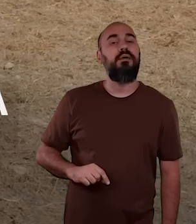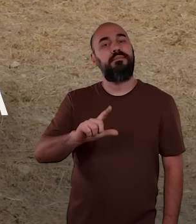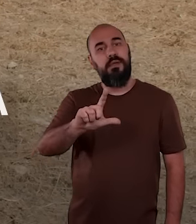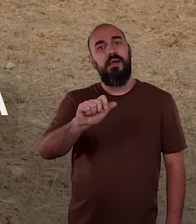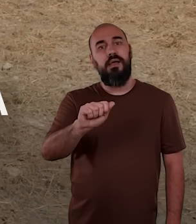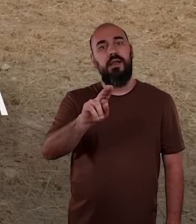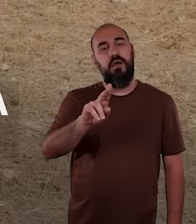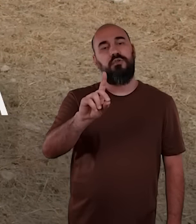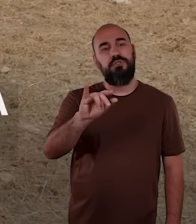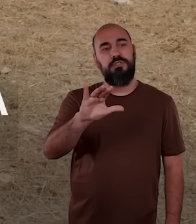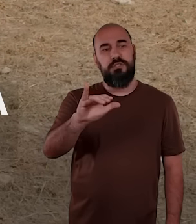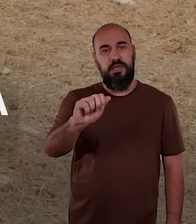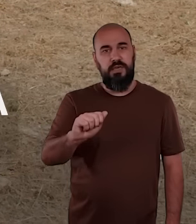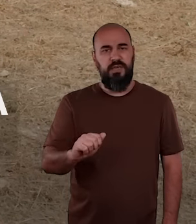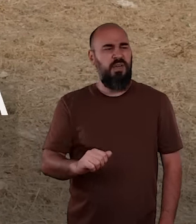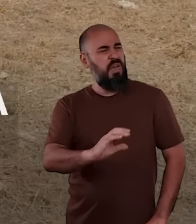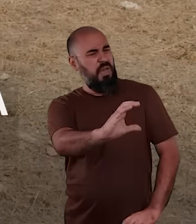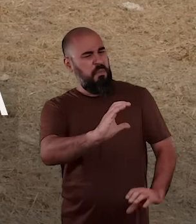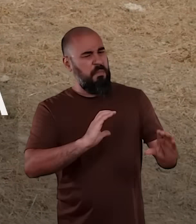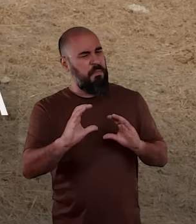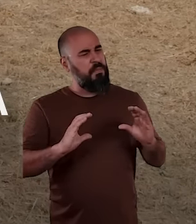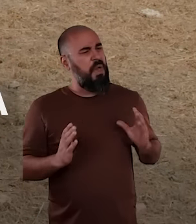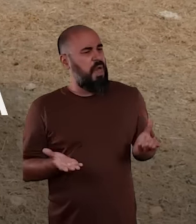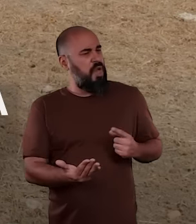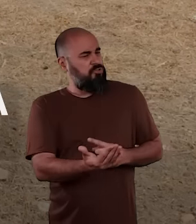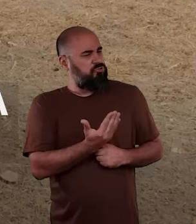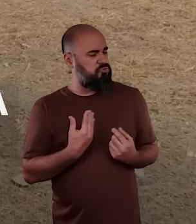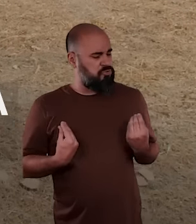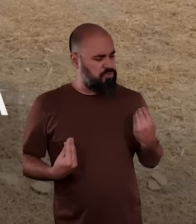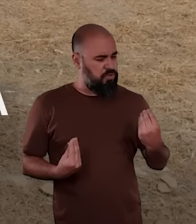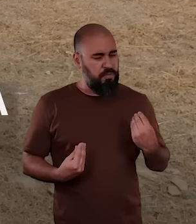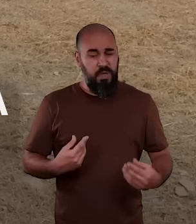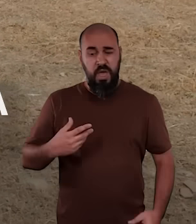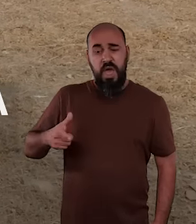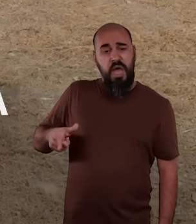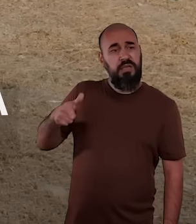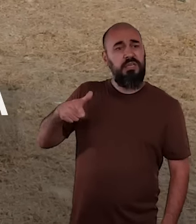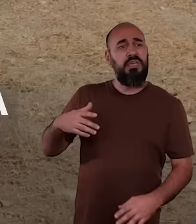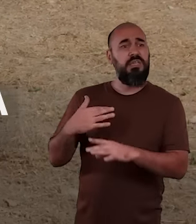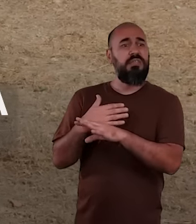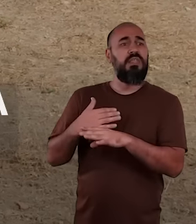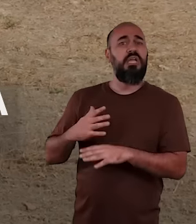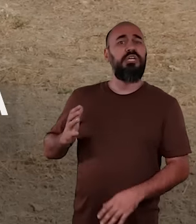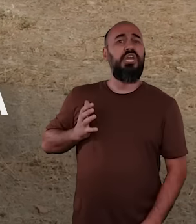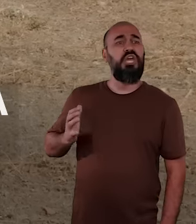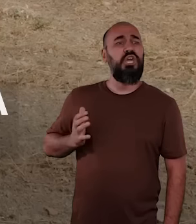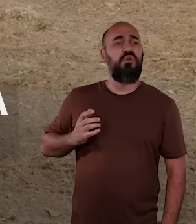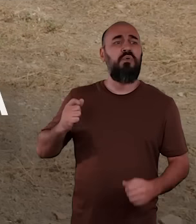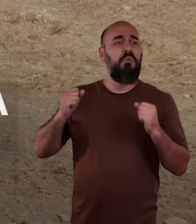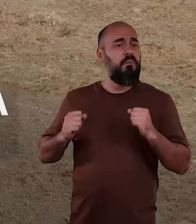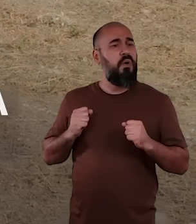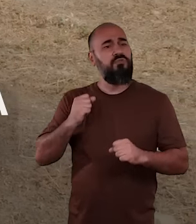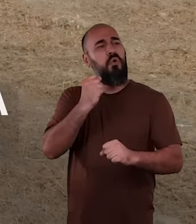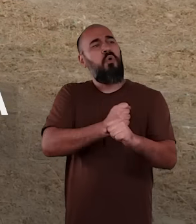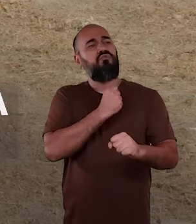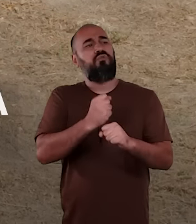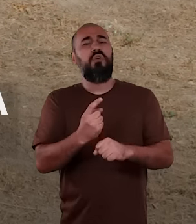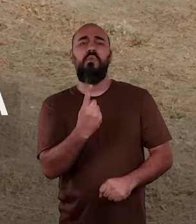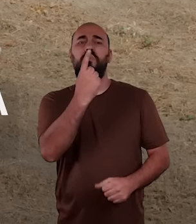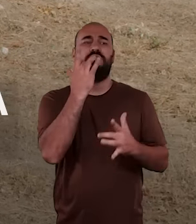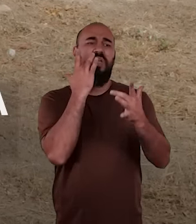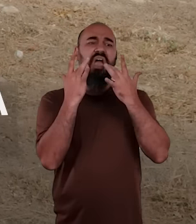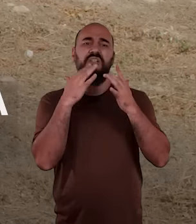Eles disseram, é ofensivo esse dinheiro que ele está nos mandando porque apenas um cidadão rico da cidade reconstruiu aquele teatro que está